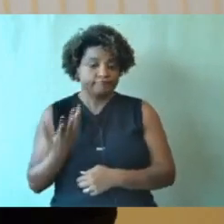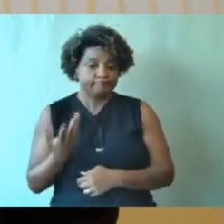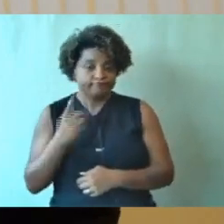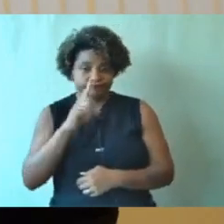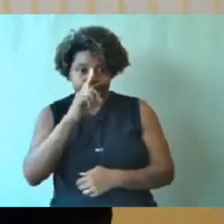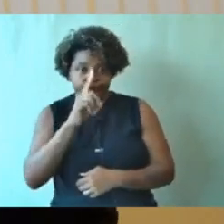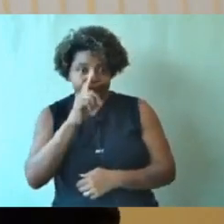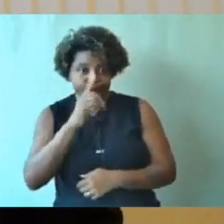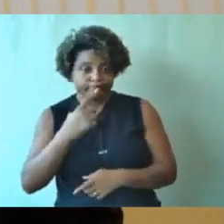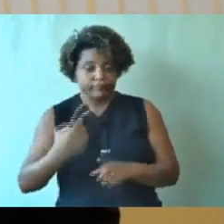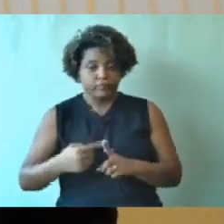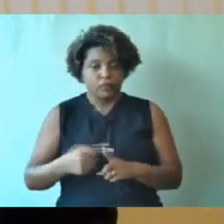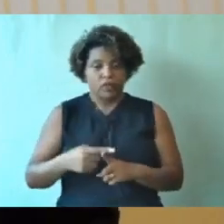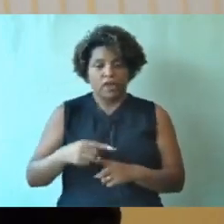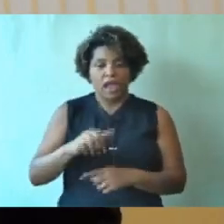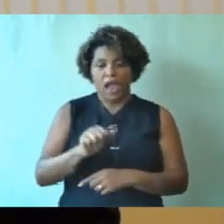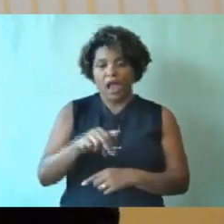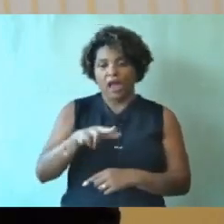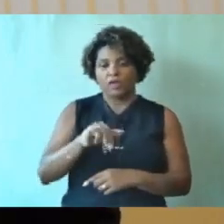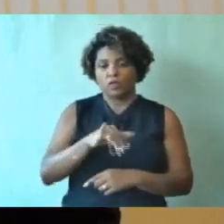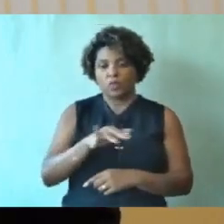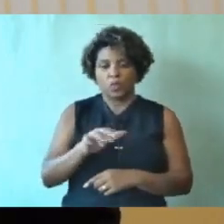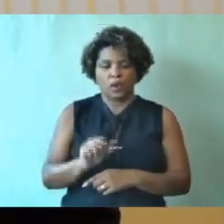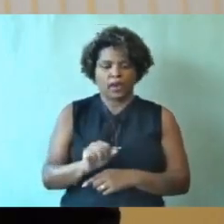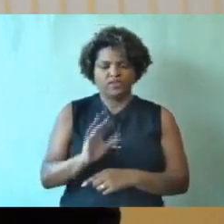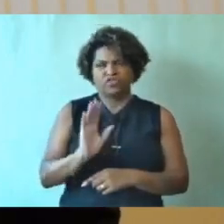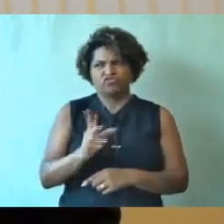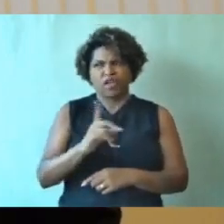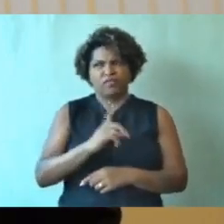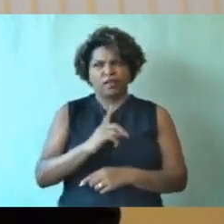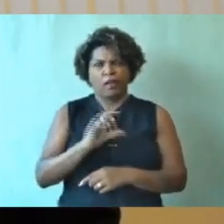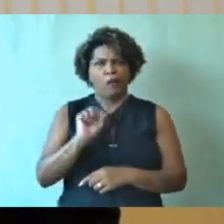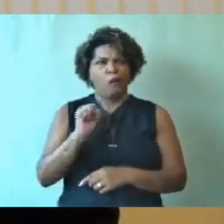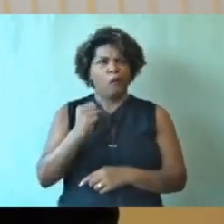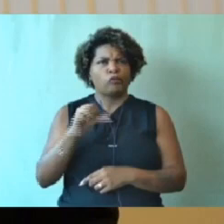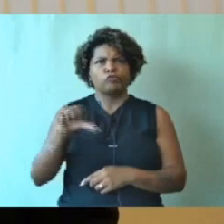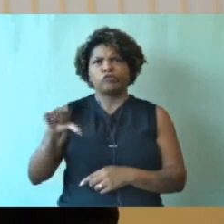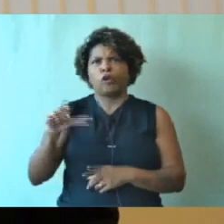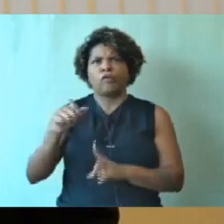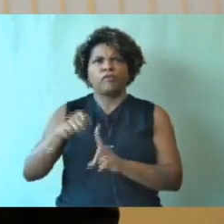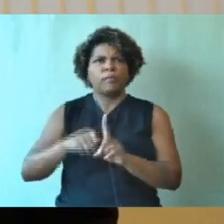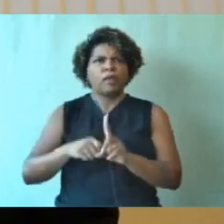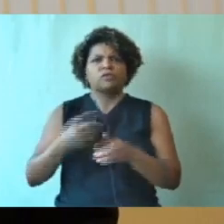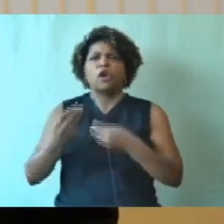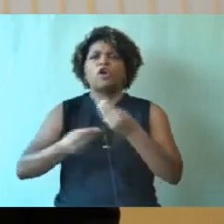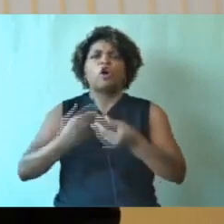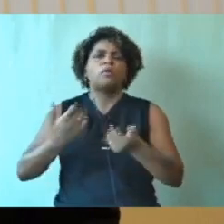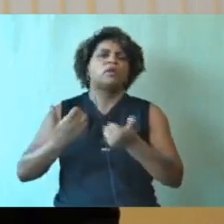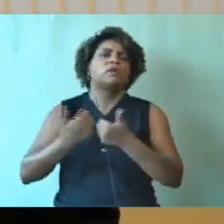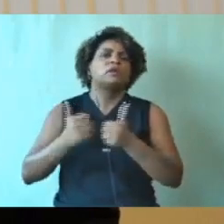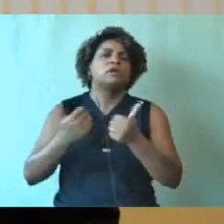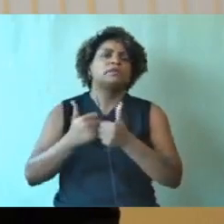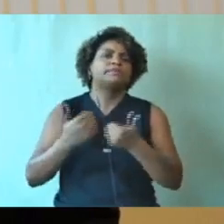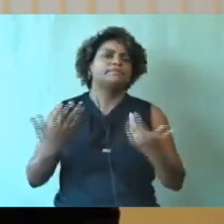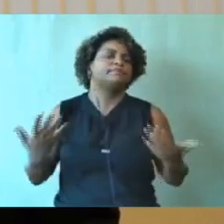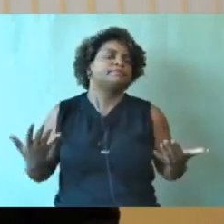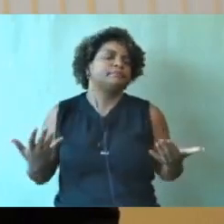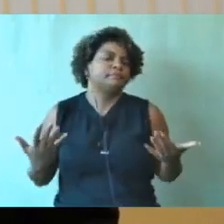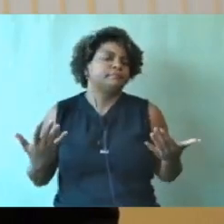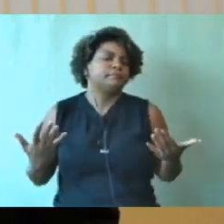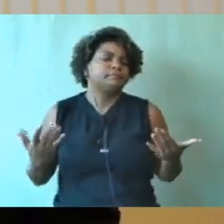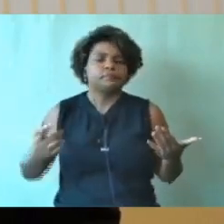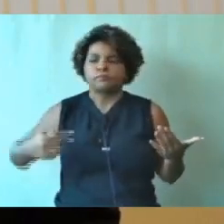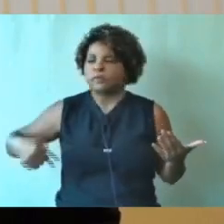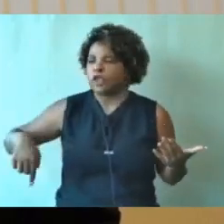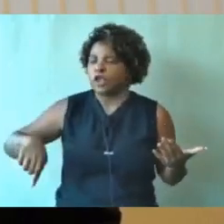agora, foi mais ou menos 8 ou 9 meses, nem sei precisar quanto foi, como que ia ficar o transporte? Nenhum de nós tinha condição de